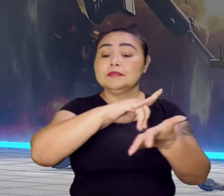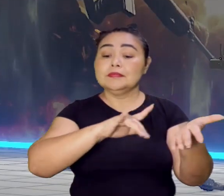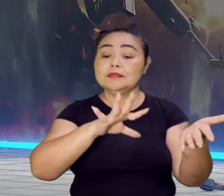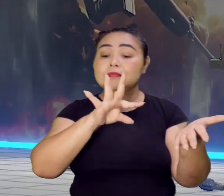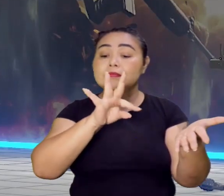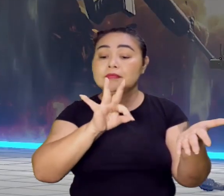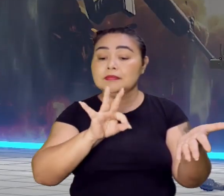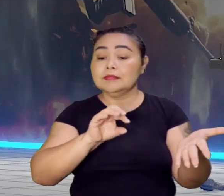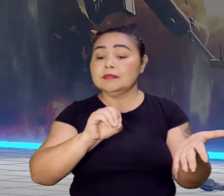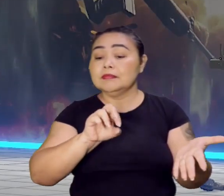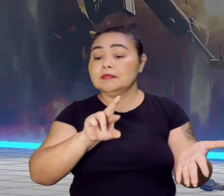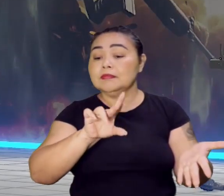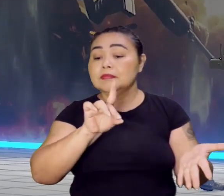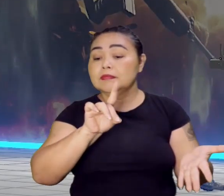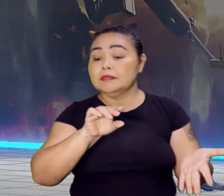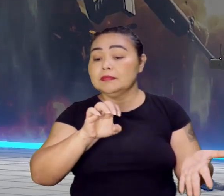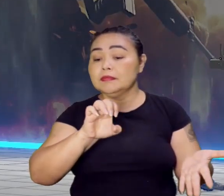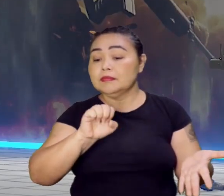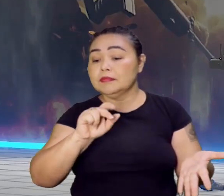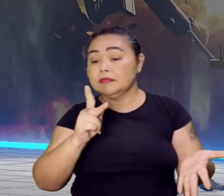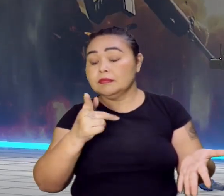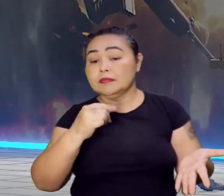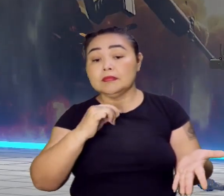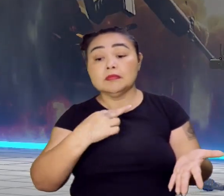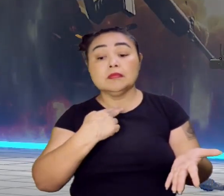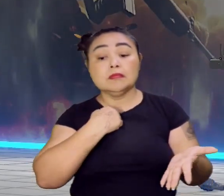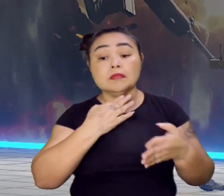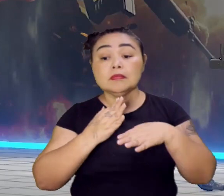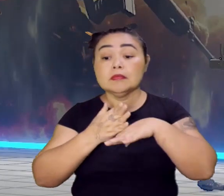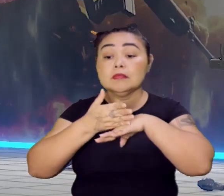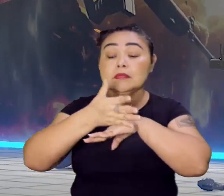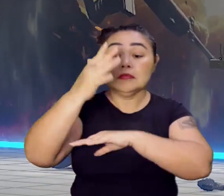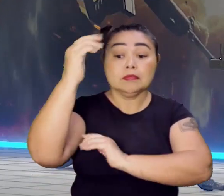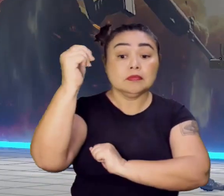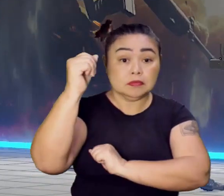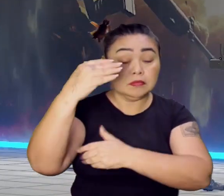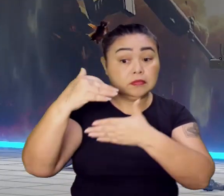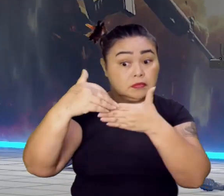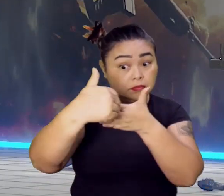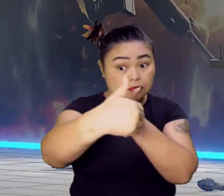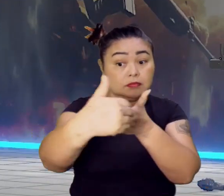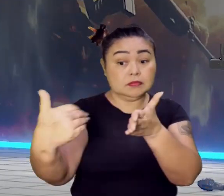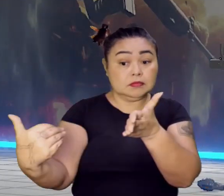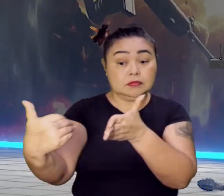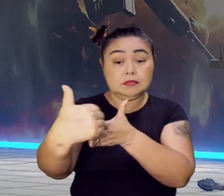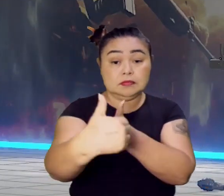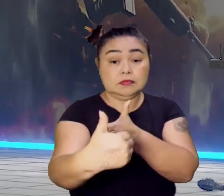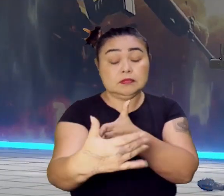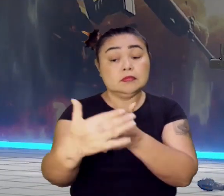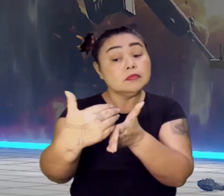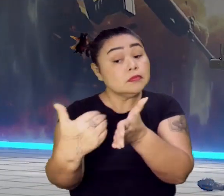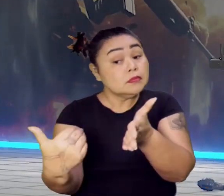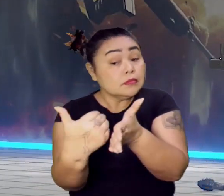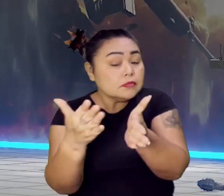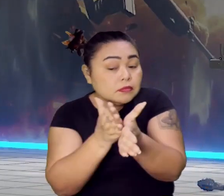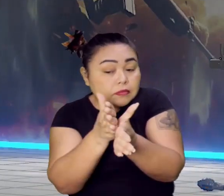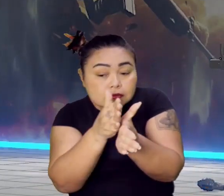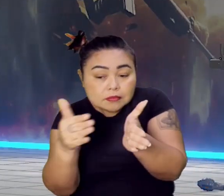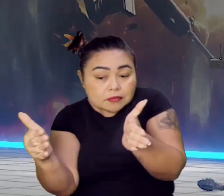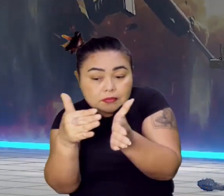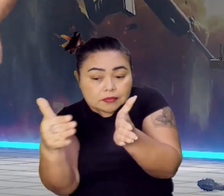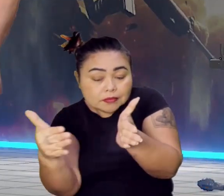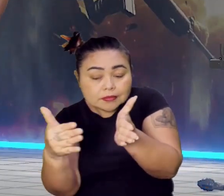que eu não vou poder entrar em terra espanhola. O Tratado de Tordesilha falava isso. Eu vou ficar só na minha faixa de litorânea.